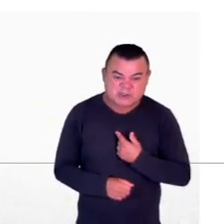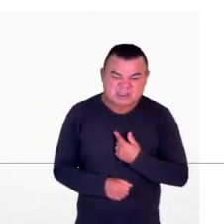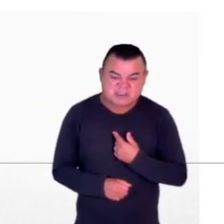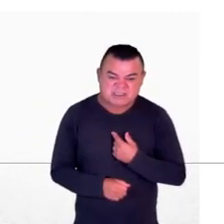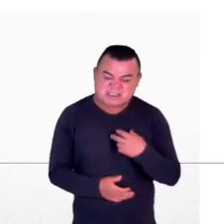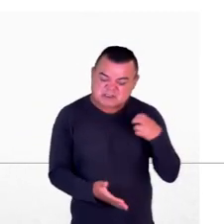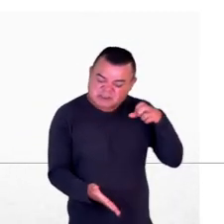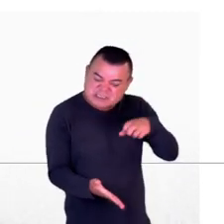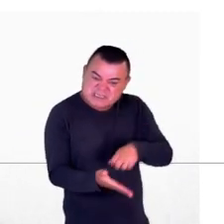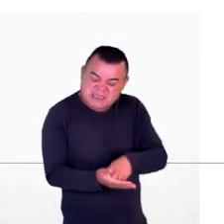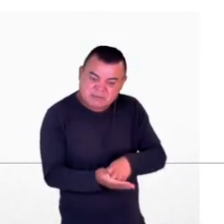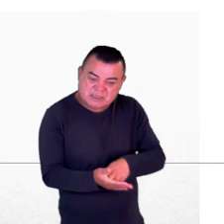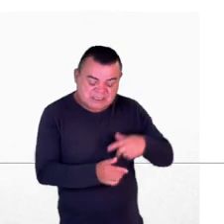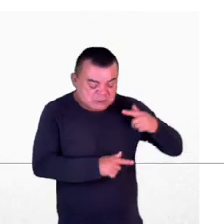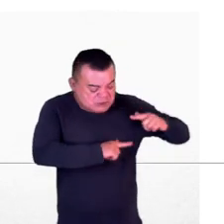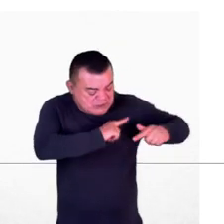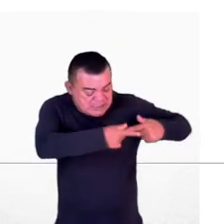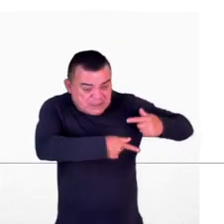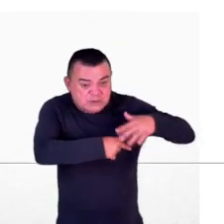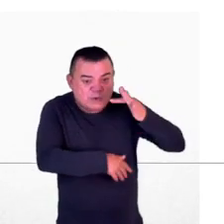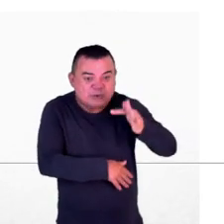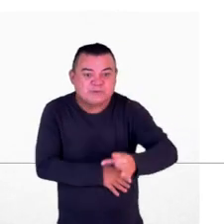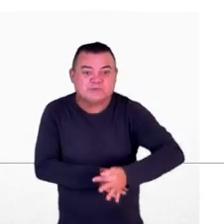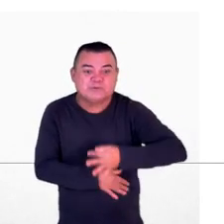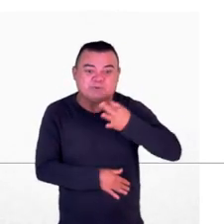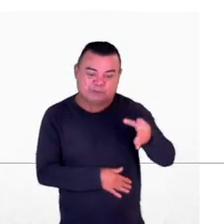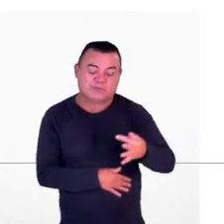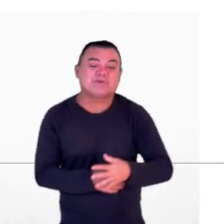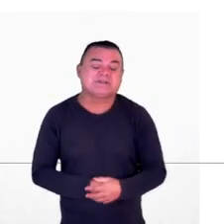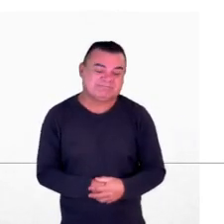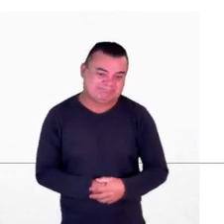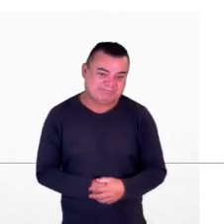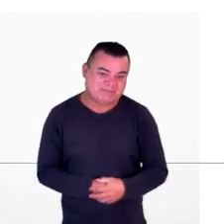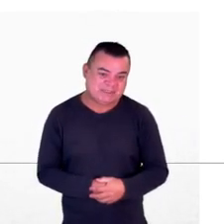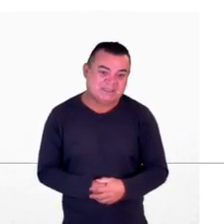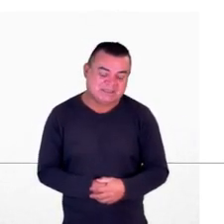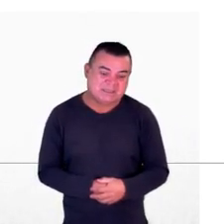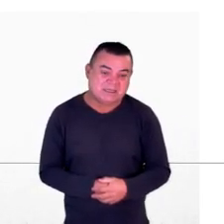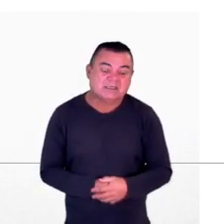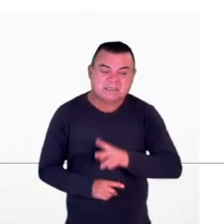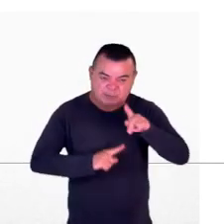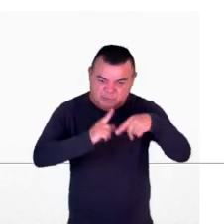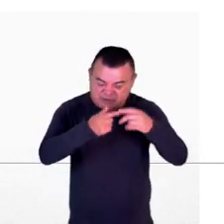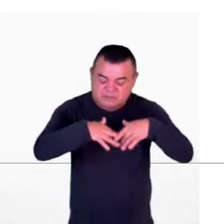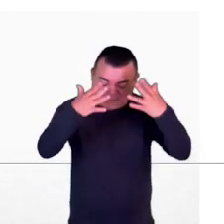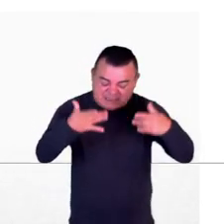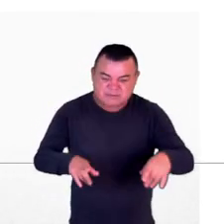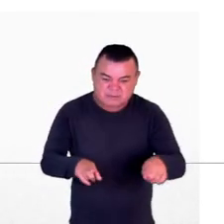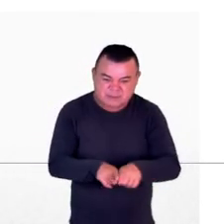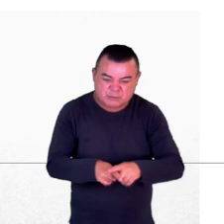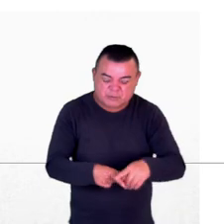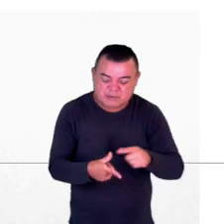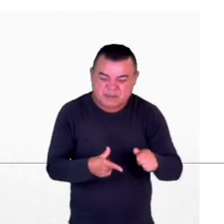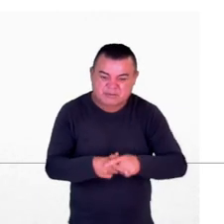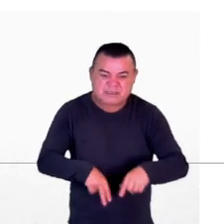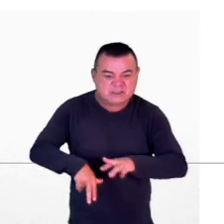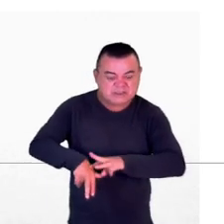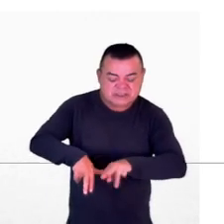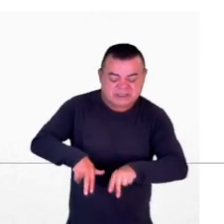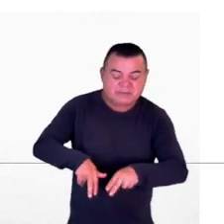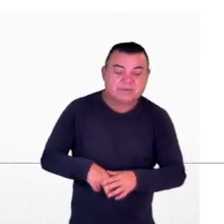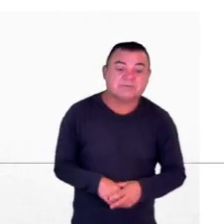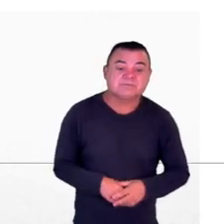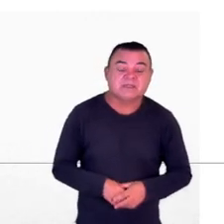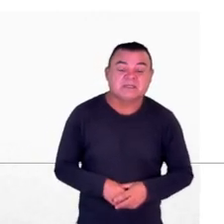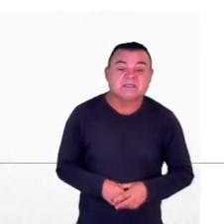as gerações futuras nós temos depois a questão de gênero que a gente vai ver eh daqui a pouco nós temos que essa